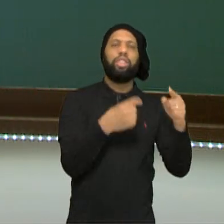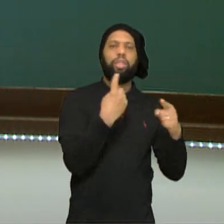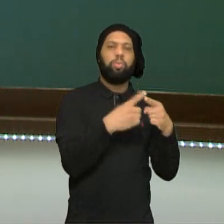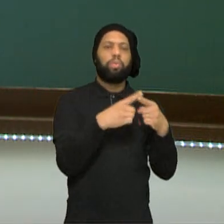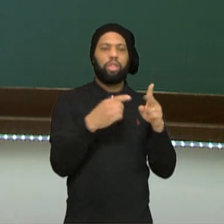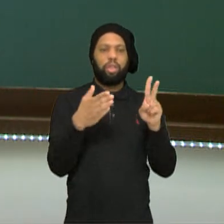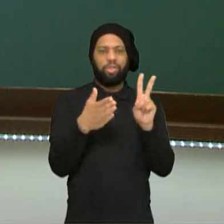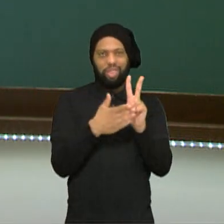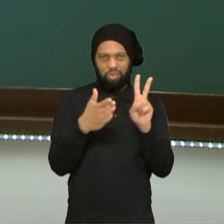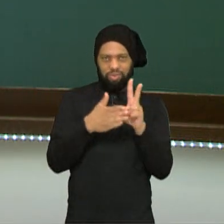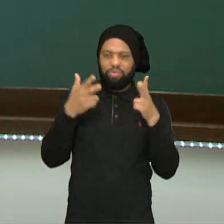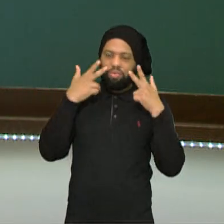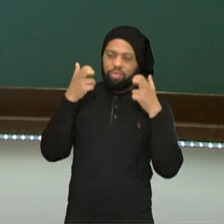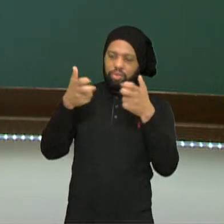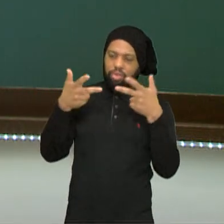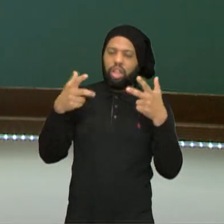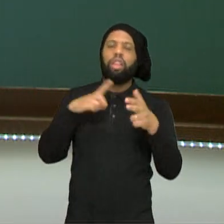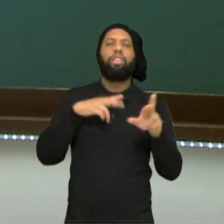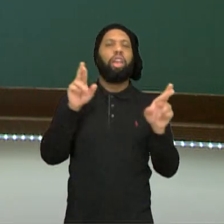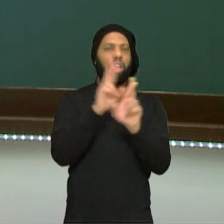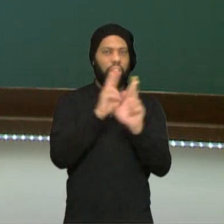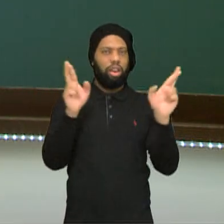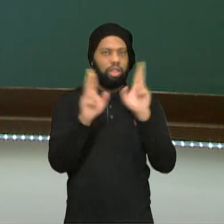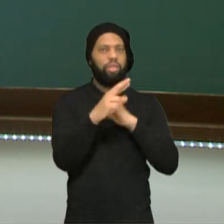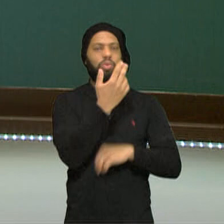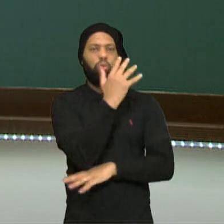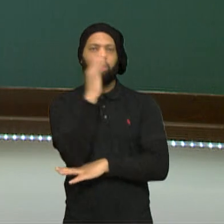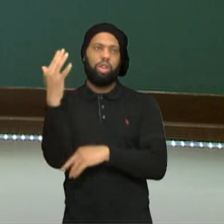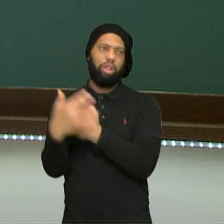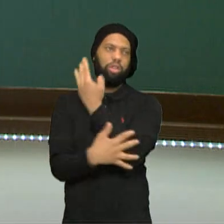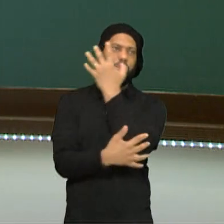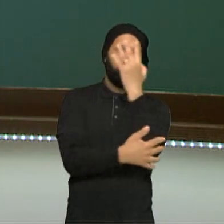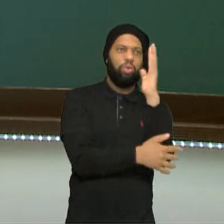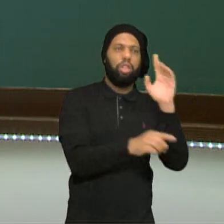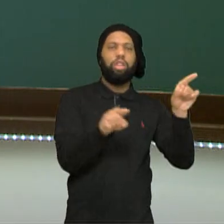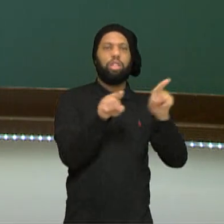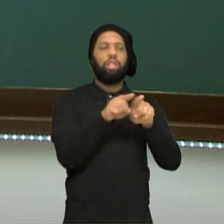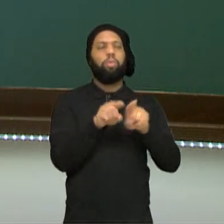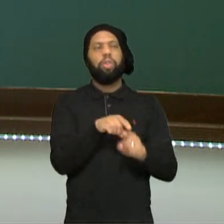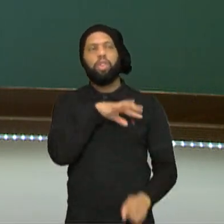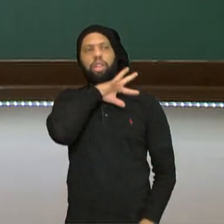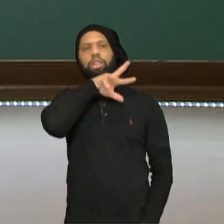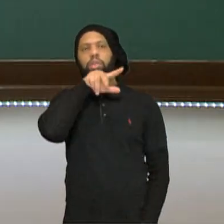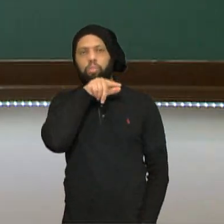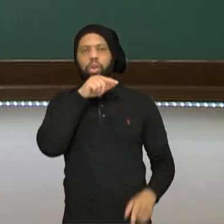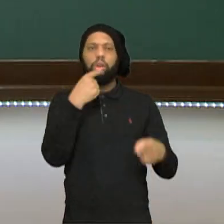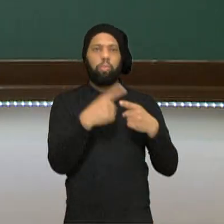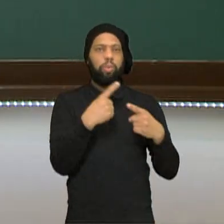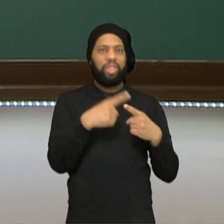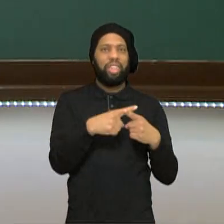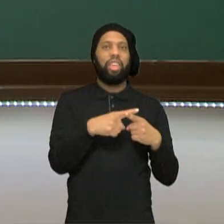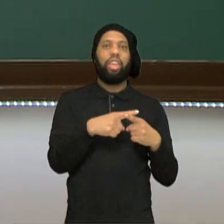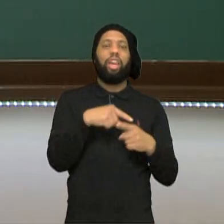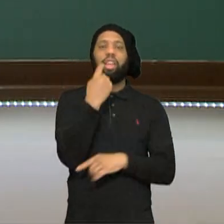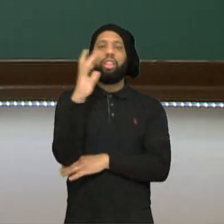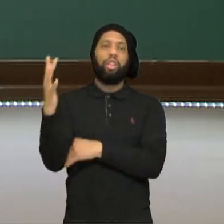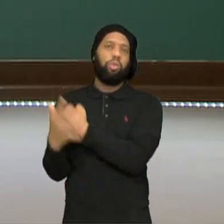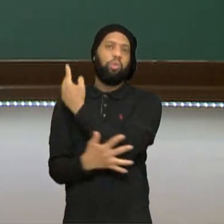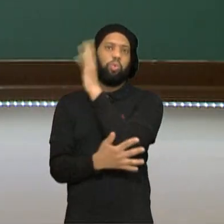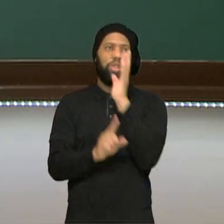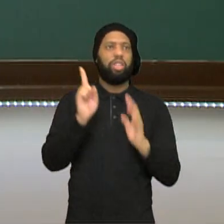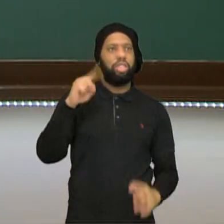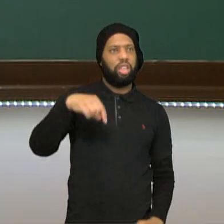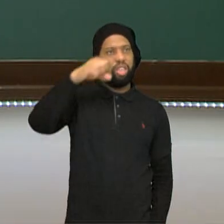muito bonita com a natureza, com os animais, né? Eles cuidam, a natureza para eles é sagrado, né? A mãe